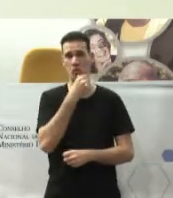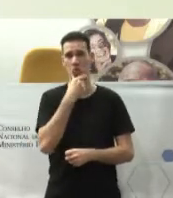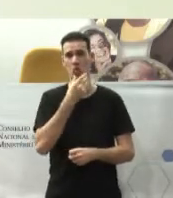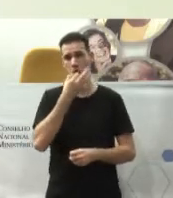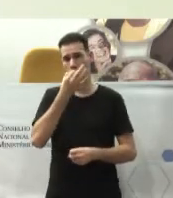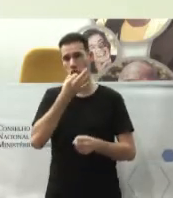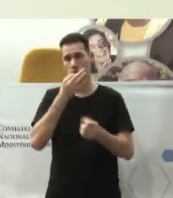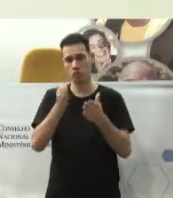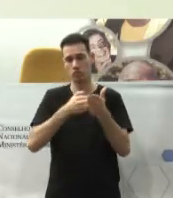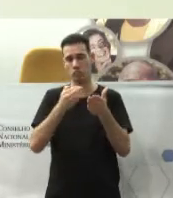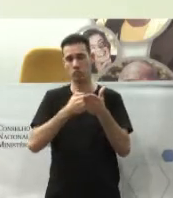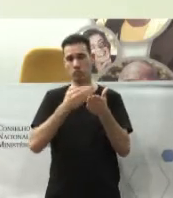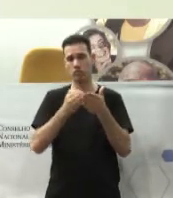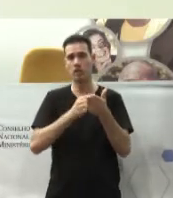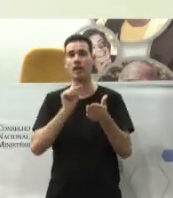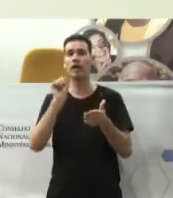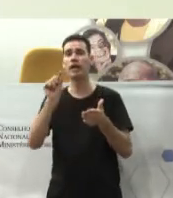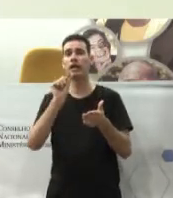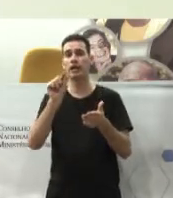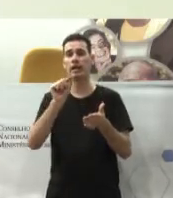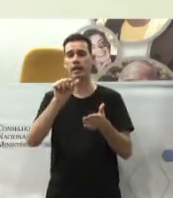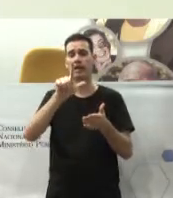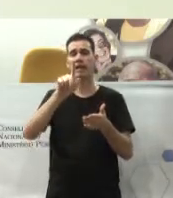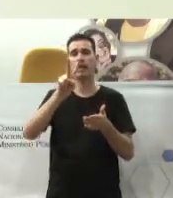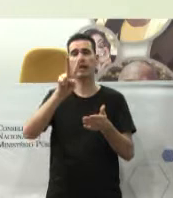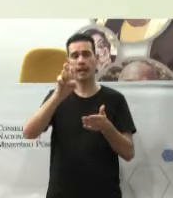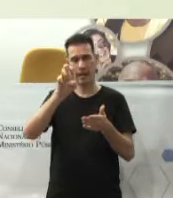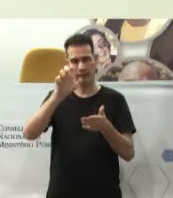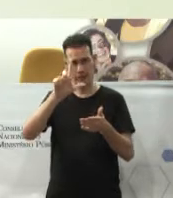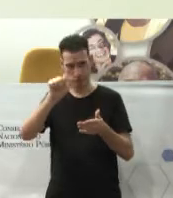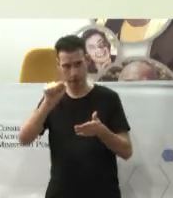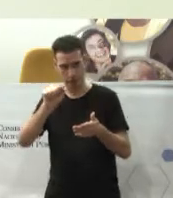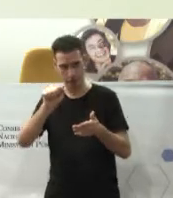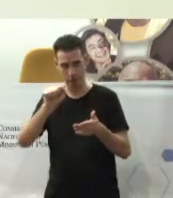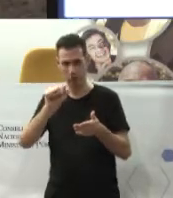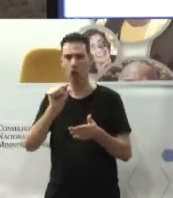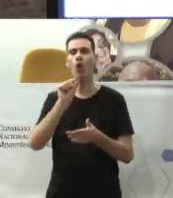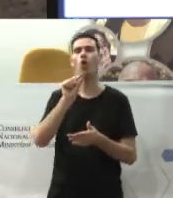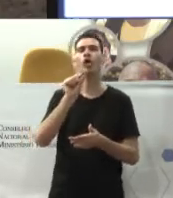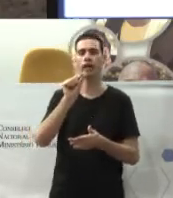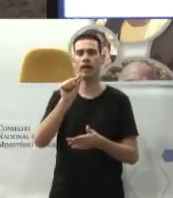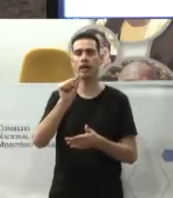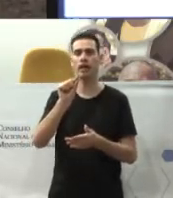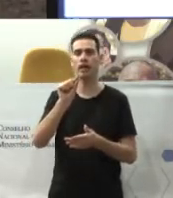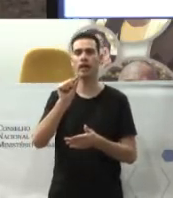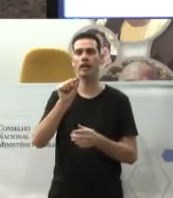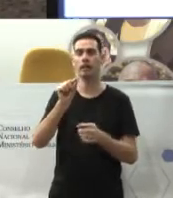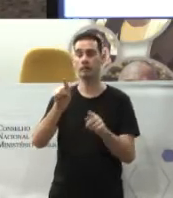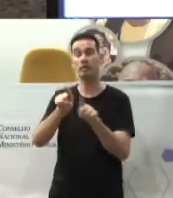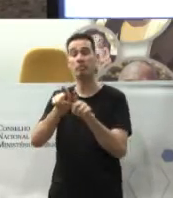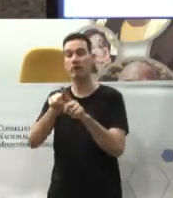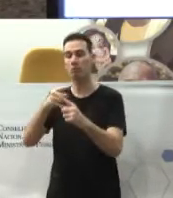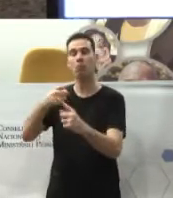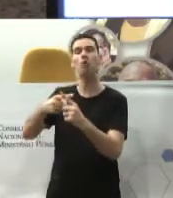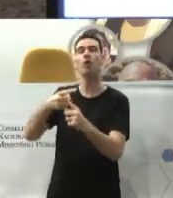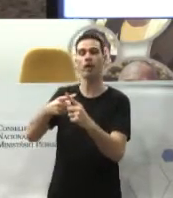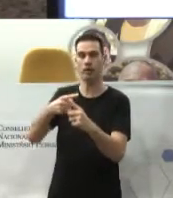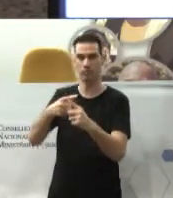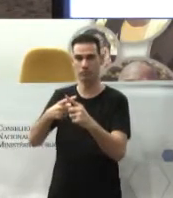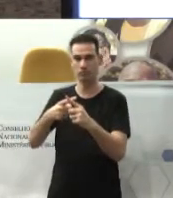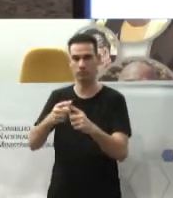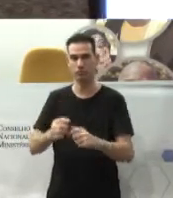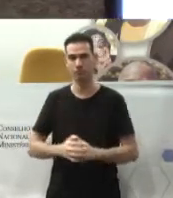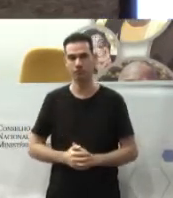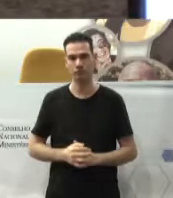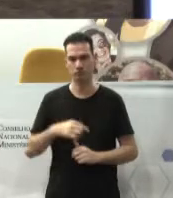livro Quem leva o quê e por quê? Quem pega o quê e por quê?